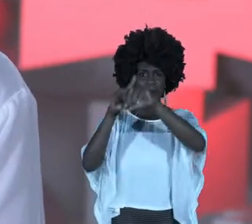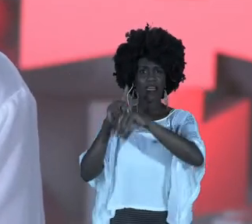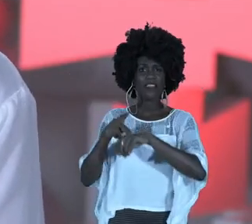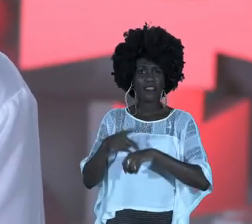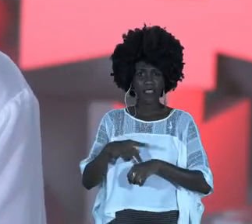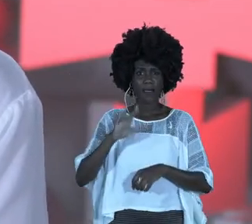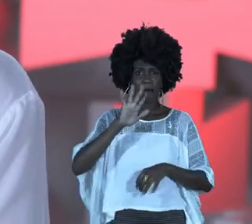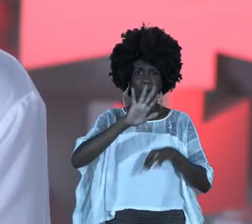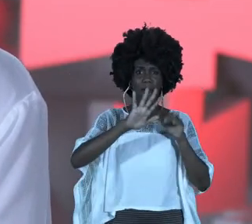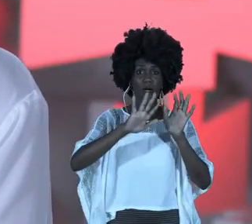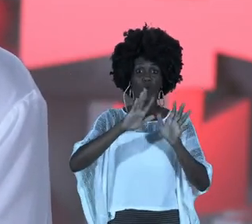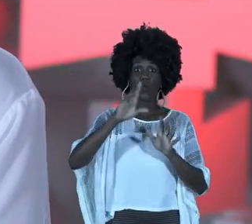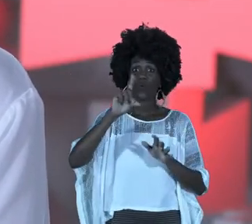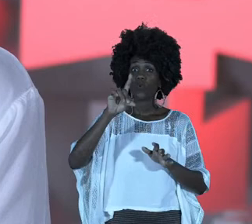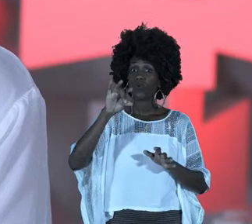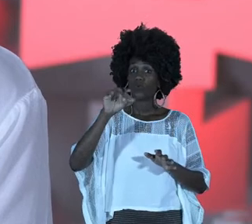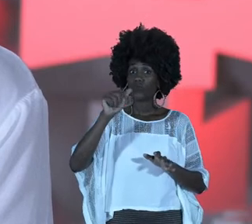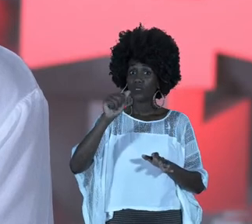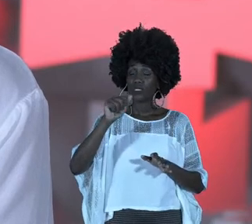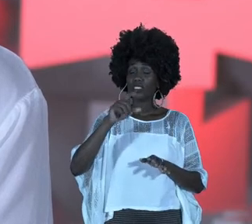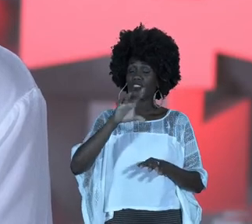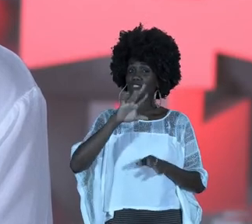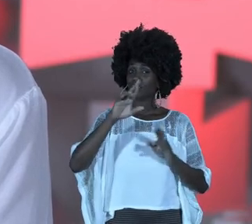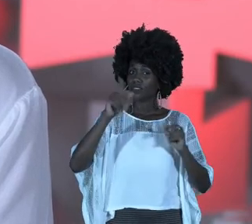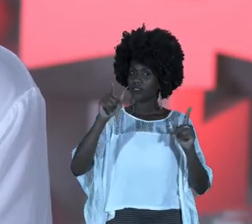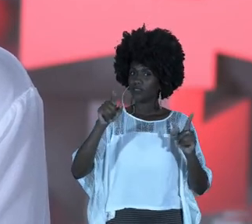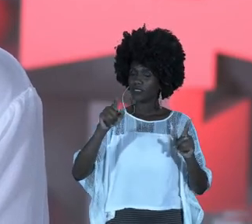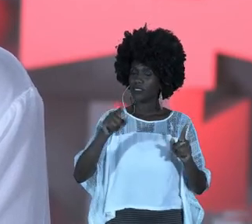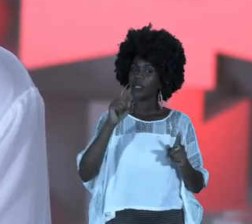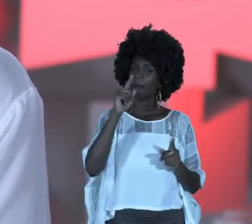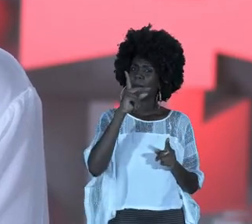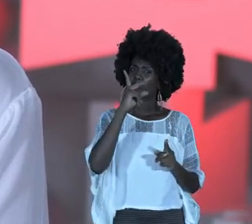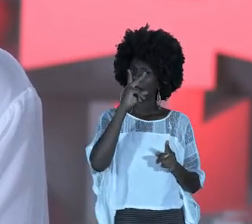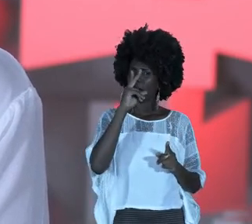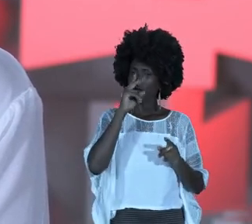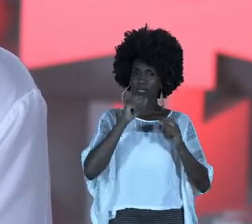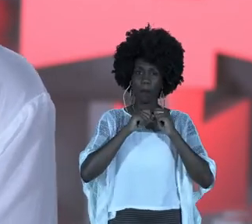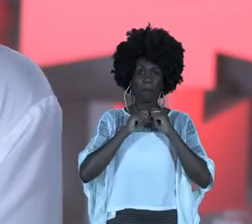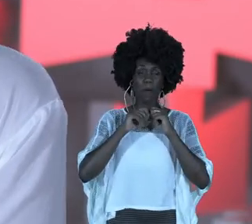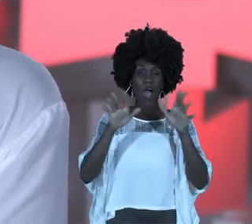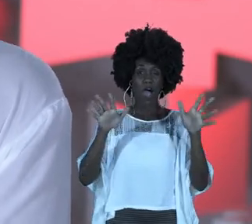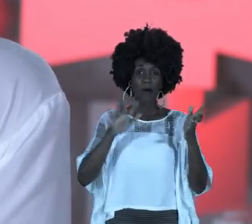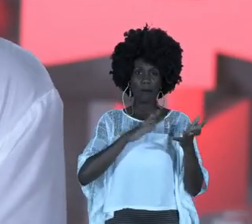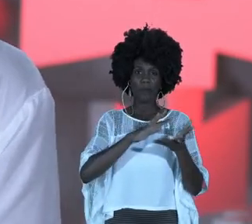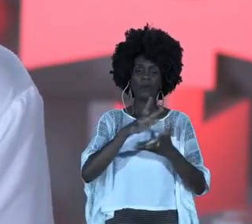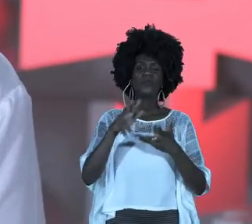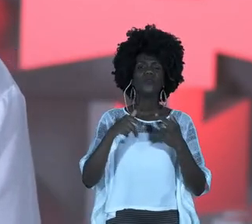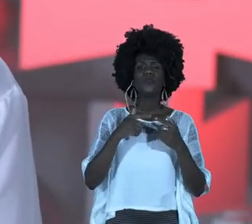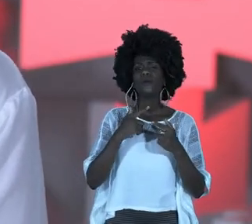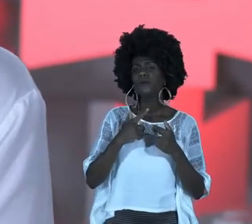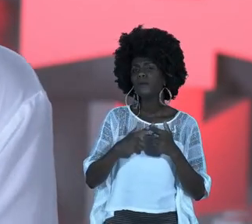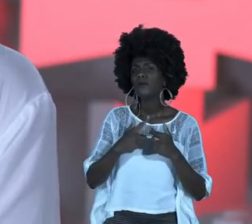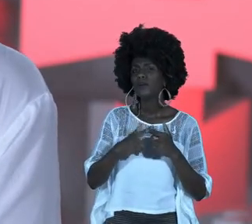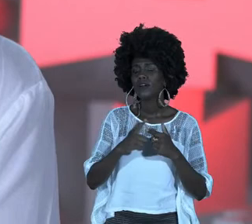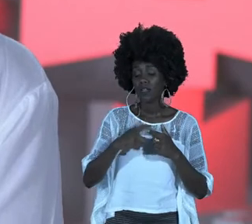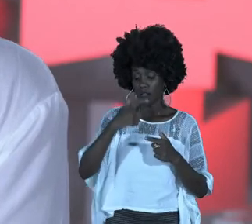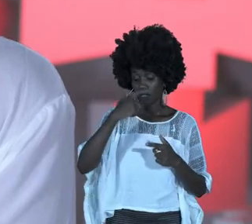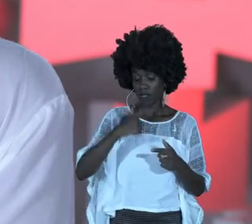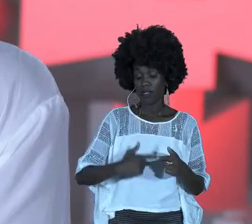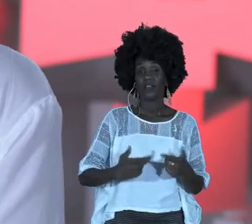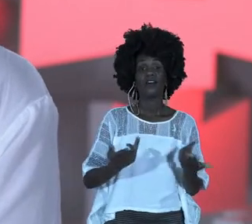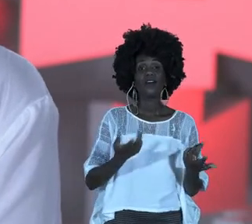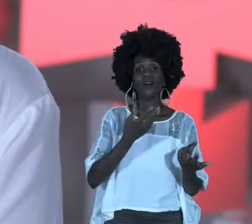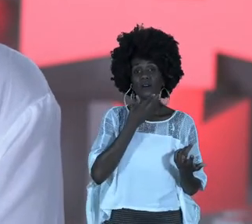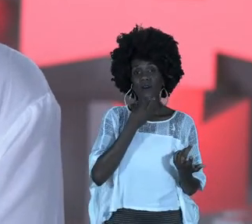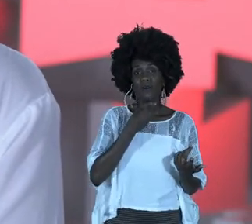datas diferentes também. E parece que é uma coisa que se espalha pelo mundo inteiro. Então, por que será que o homem,